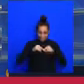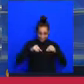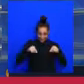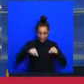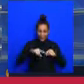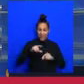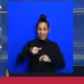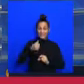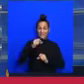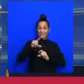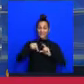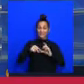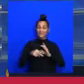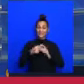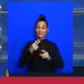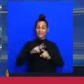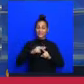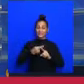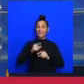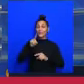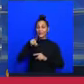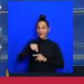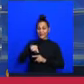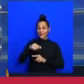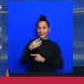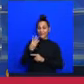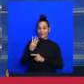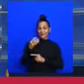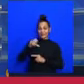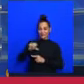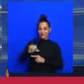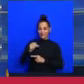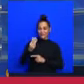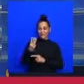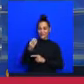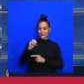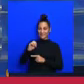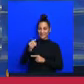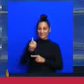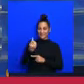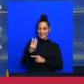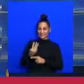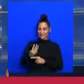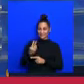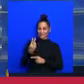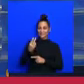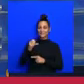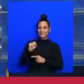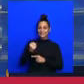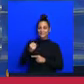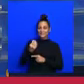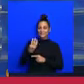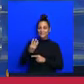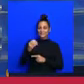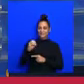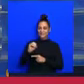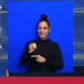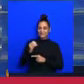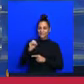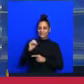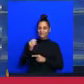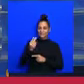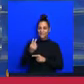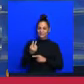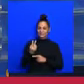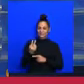6 dezenas sorteadas no segundo sorteio da dupla Sena foram 49, 30, 13, 28,